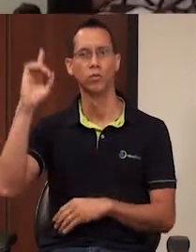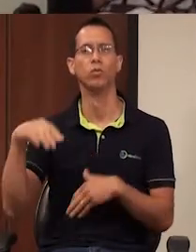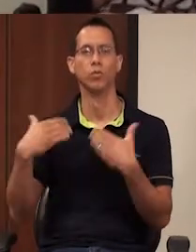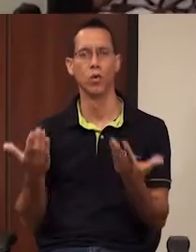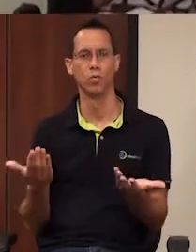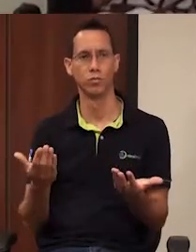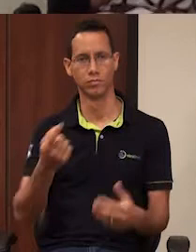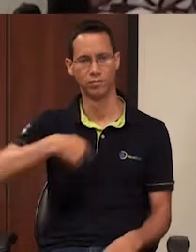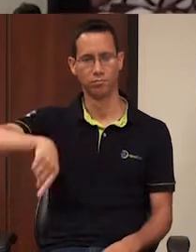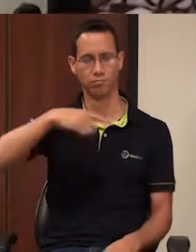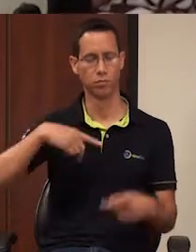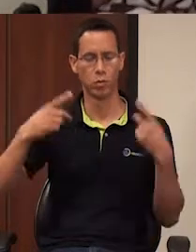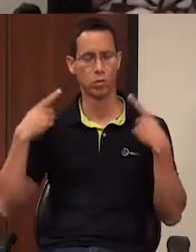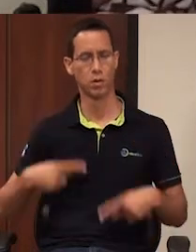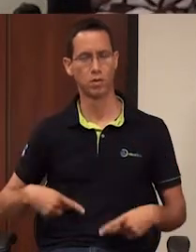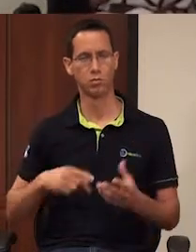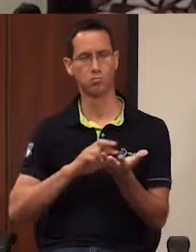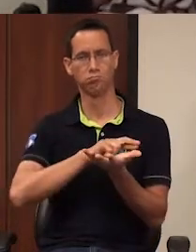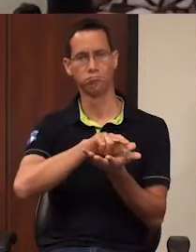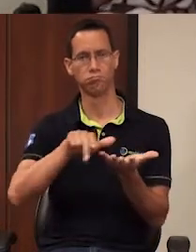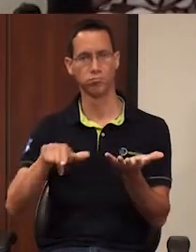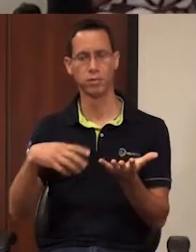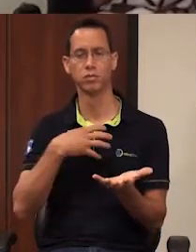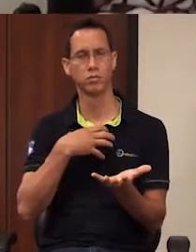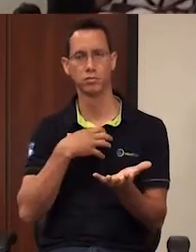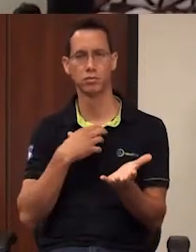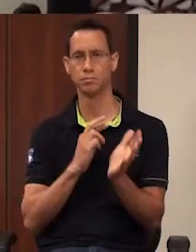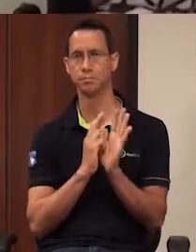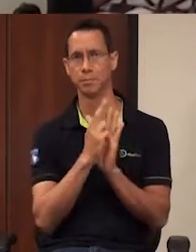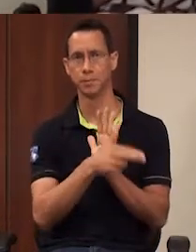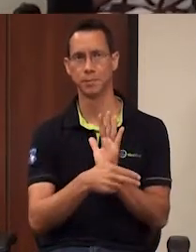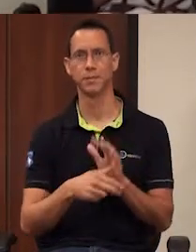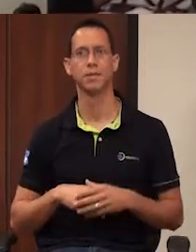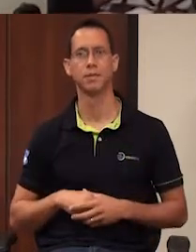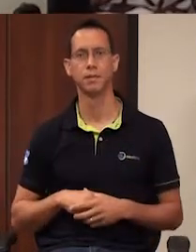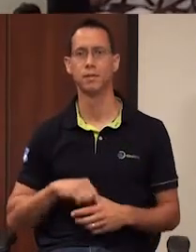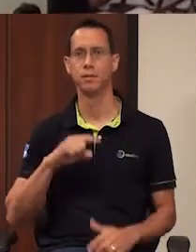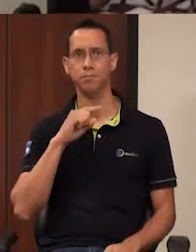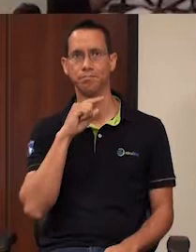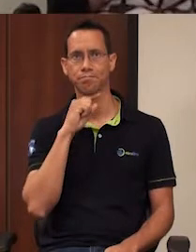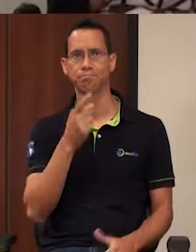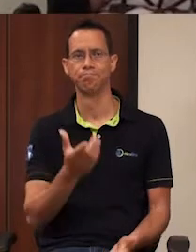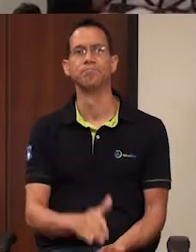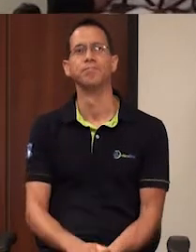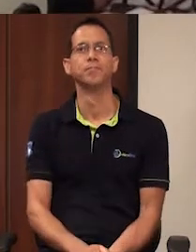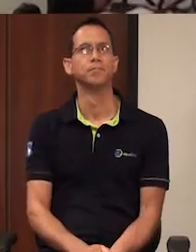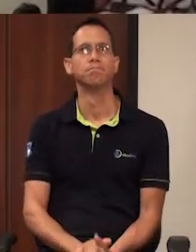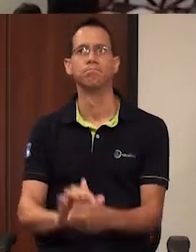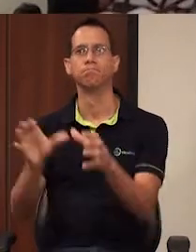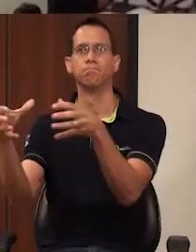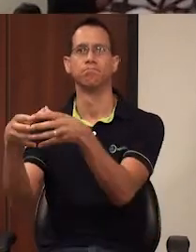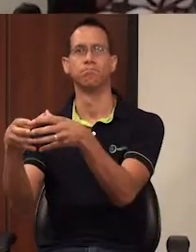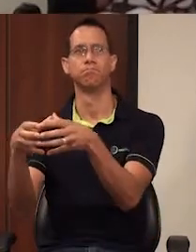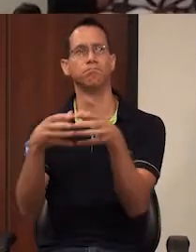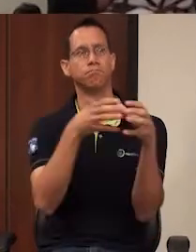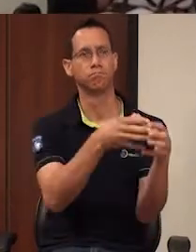somos todos humanos multifacetários com inúmeras características. E não dá para setorizar um